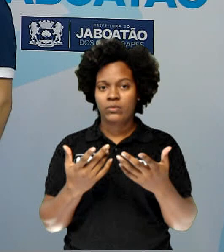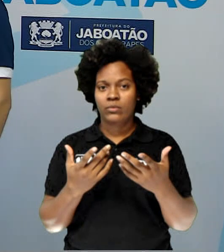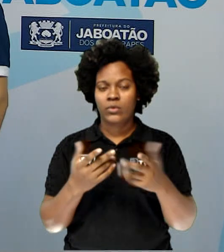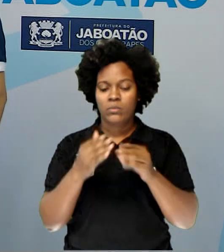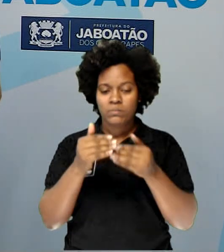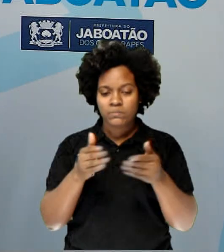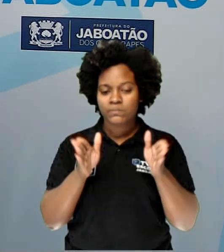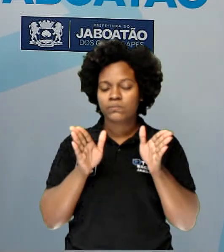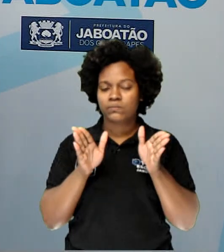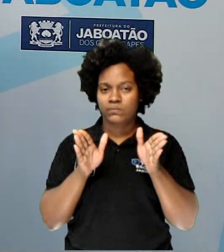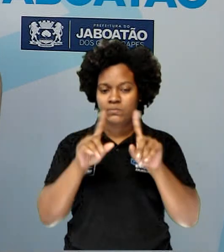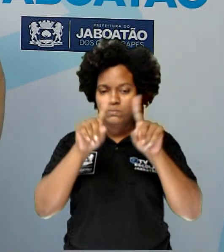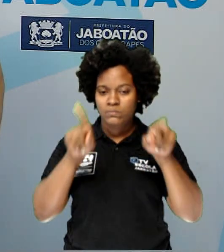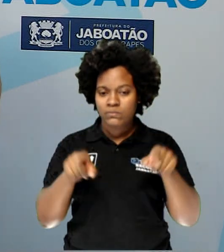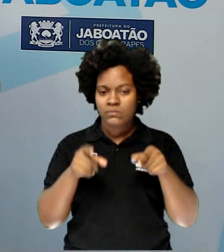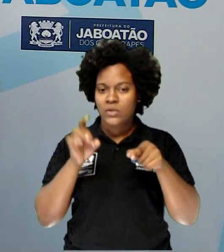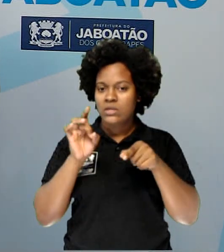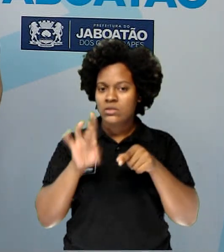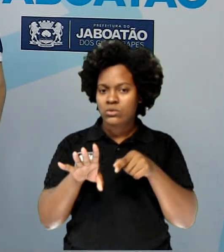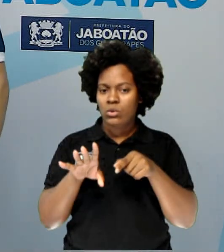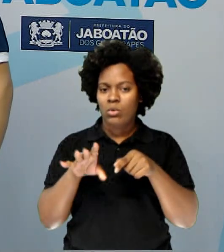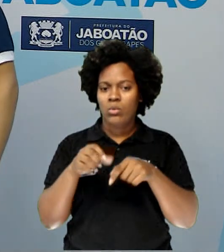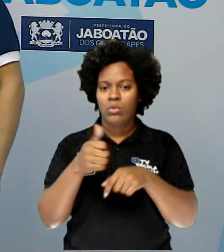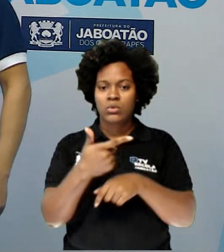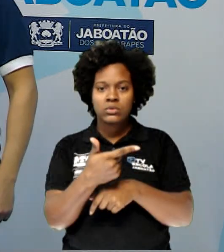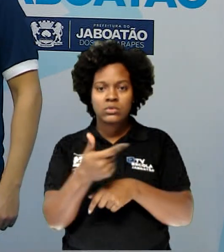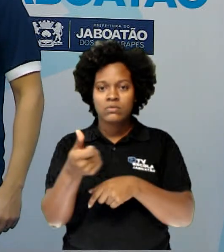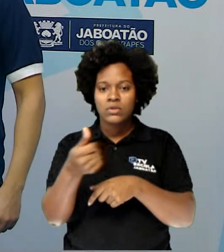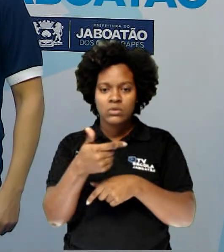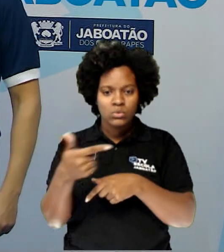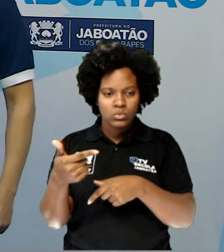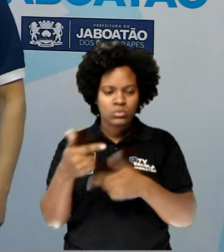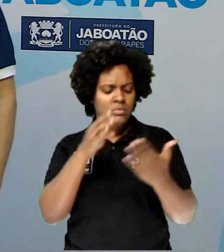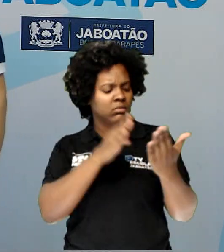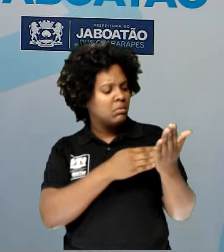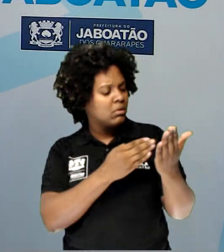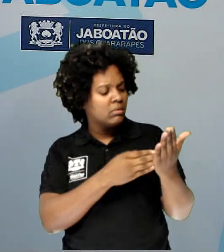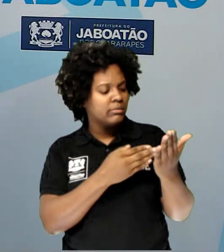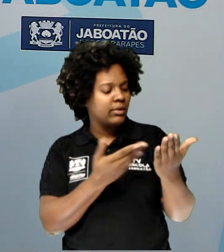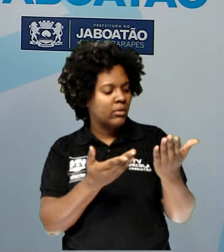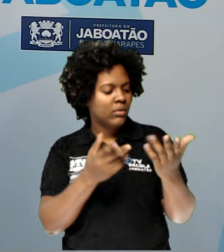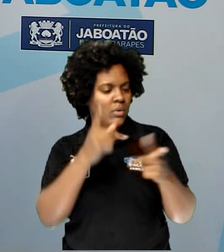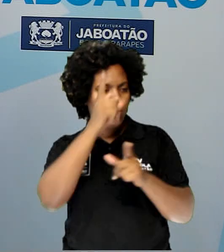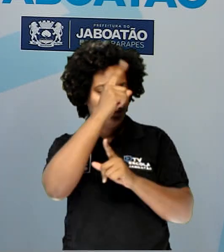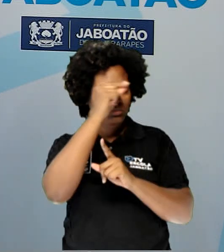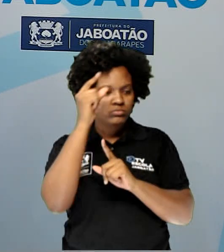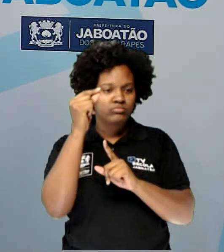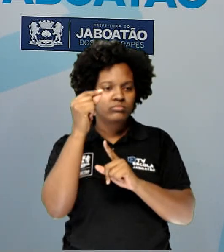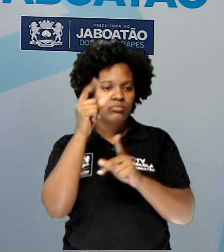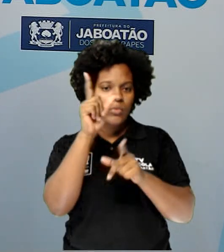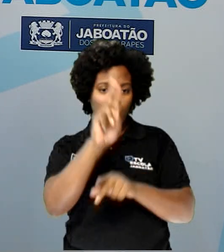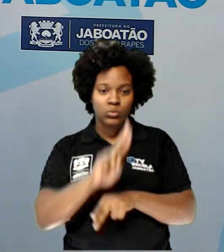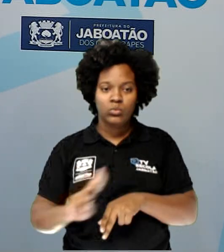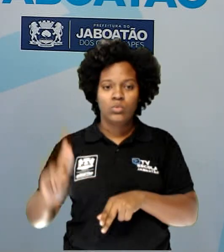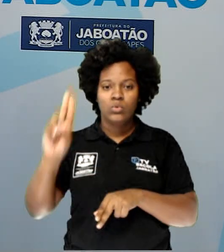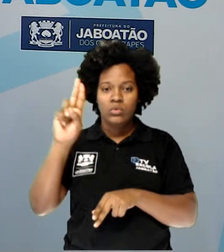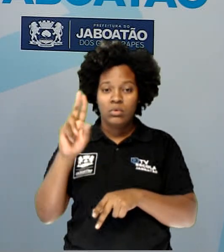abre aspas, só 122 livros era o que a Universidade de Cambridge tinha